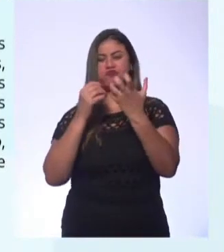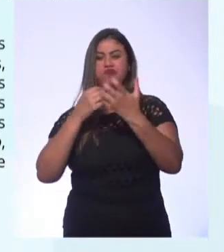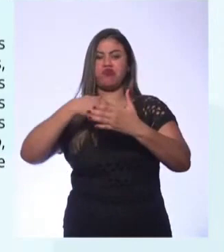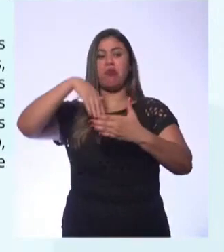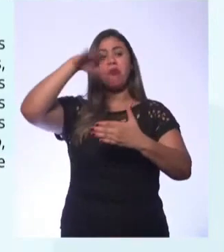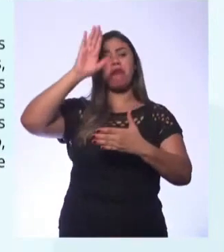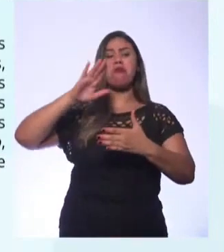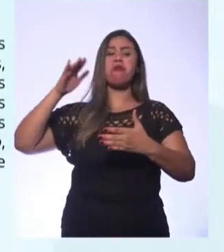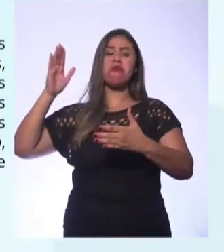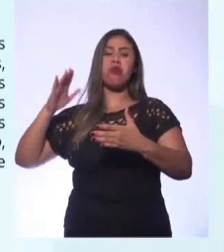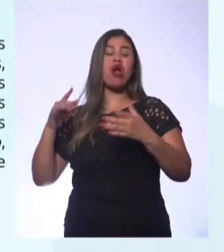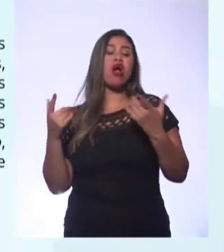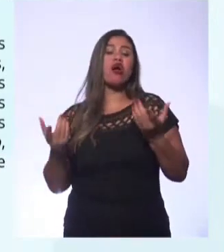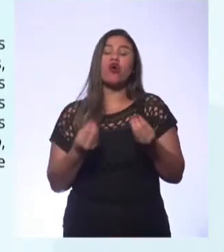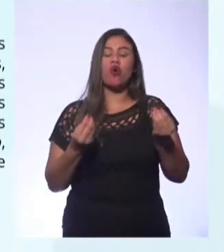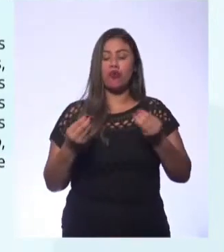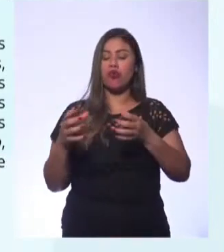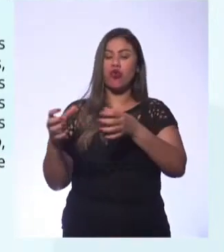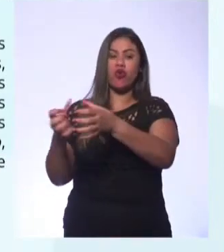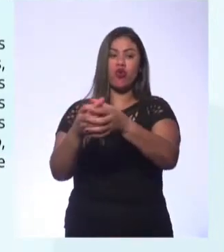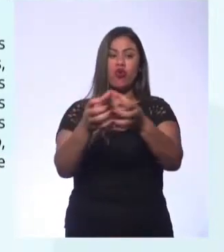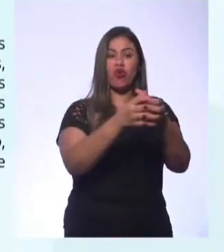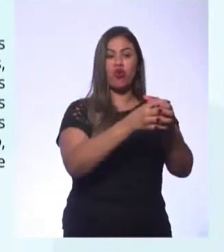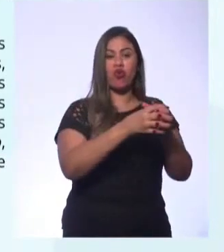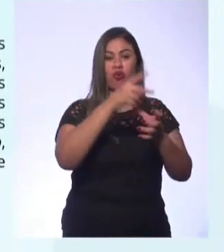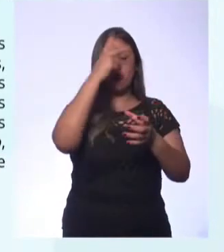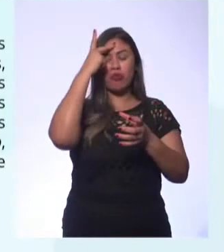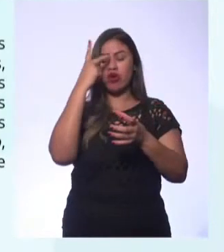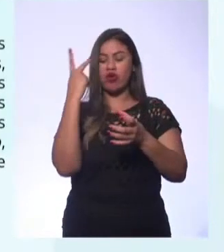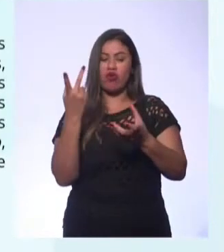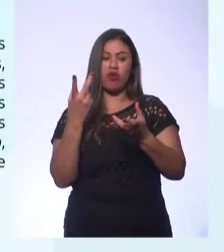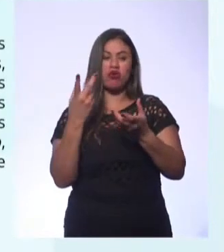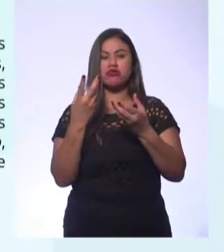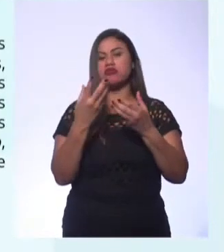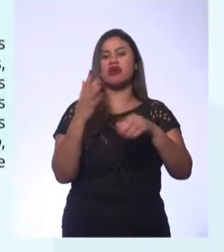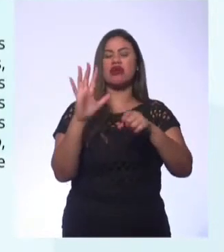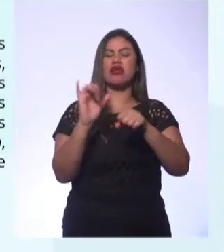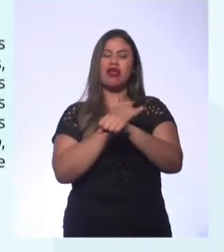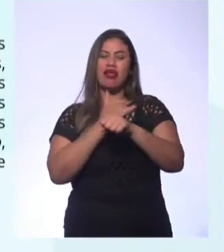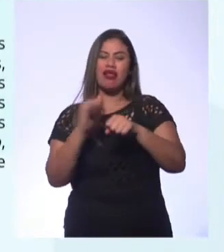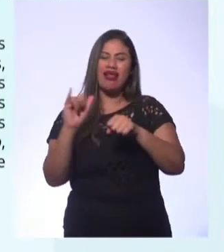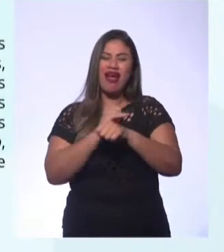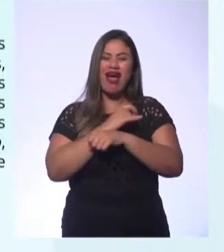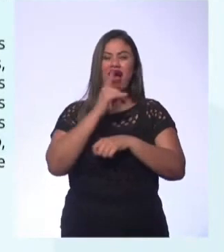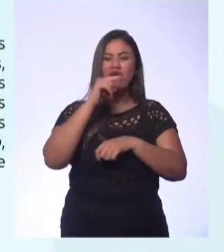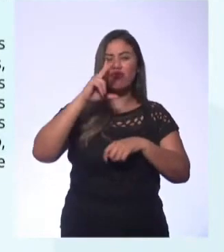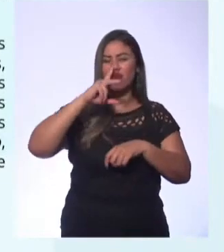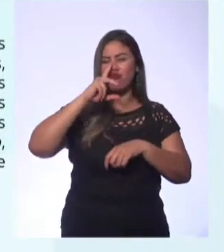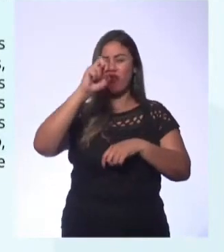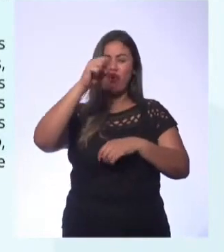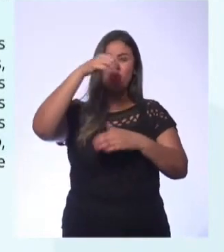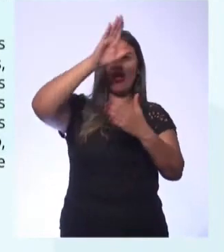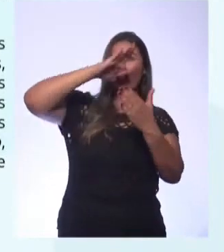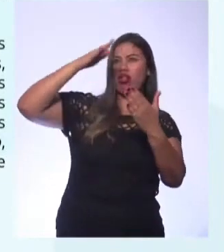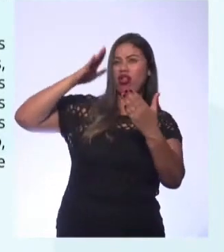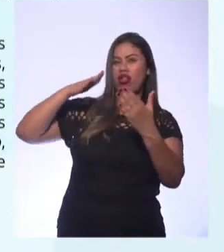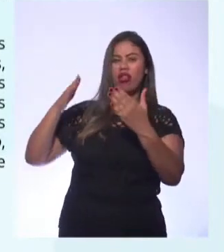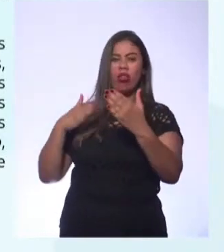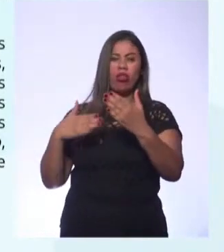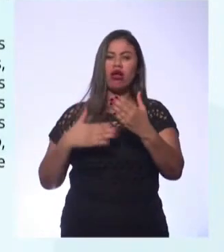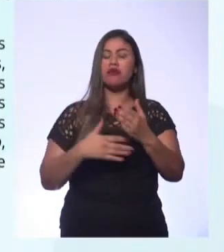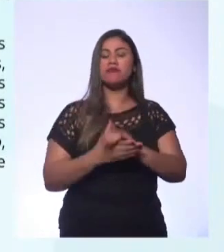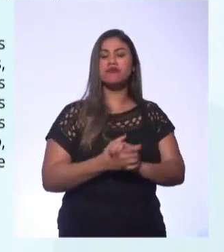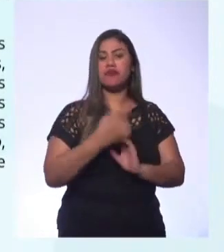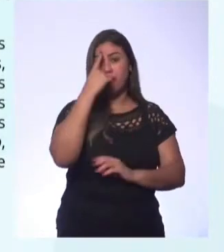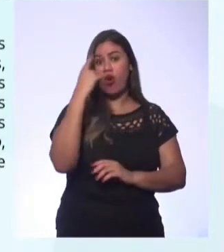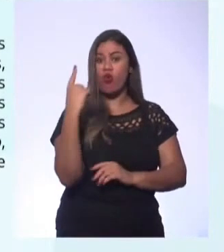artistas que trabalham com as técnicas de água forte, enfim, fazendo gravuras e outros tipos de gravação em metal. E não é uma